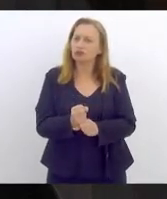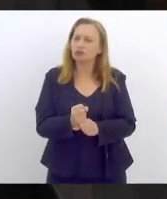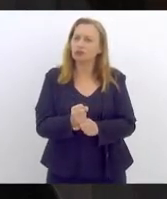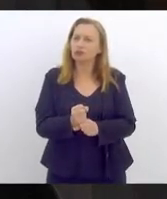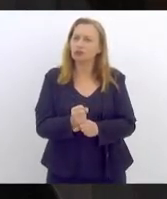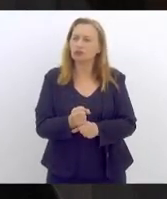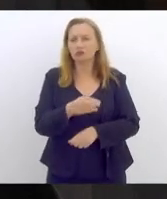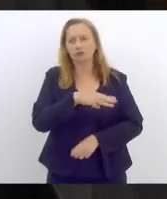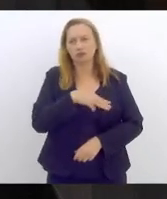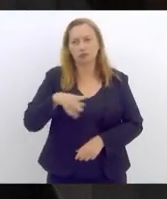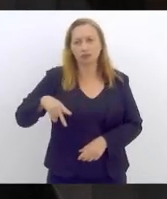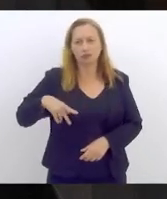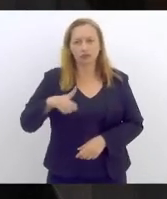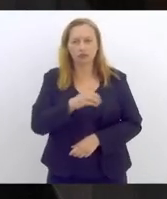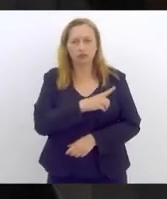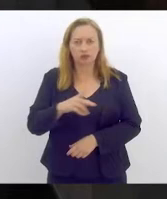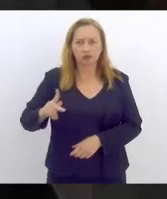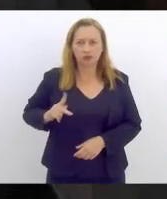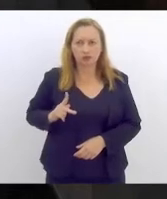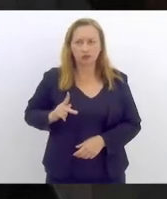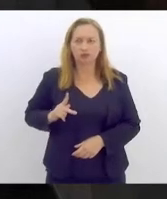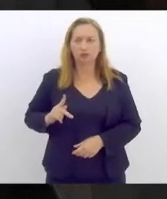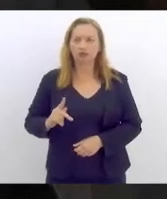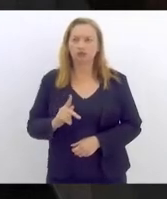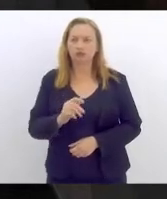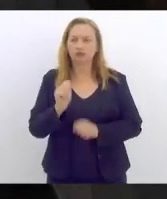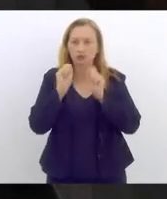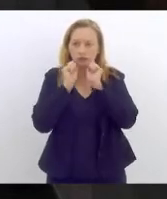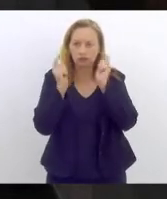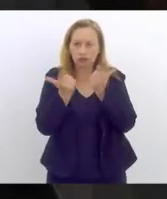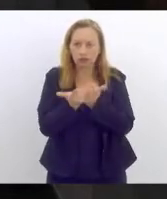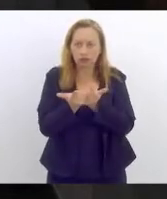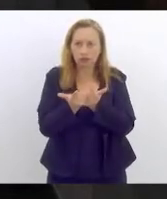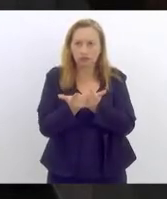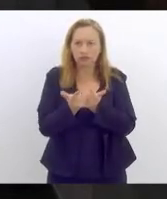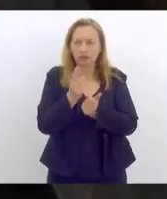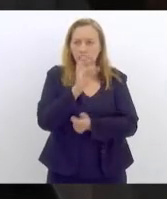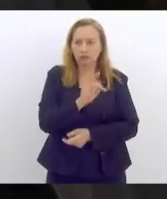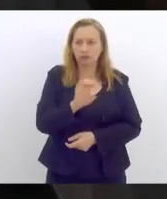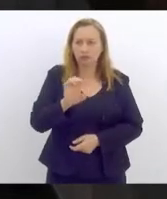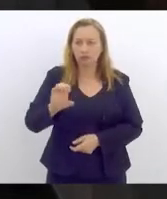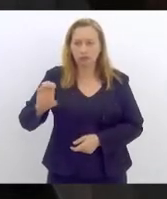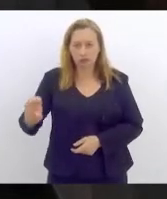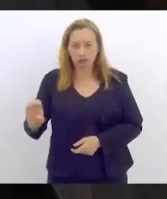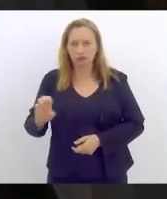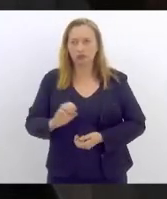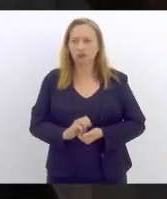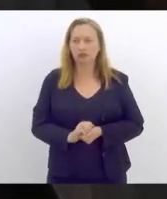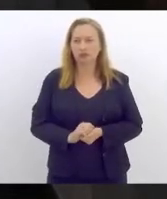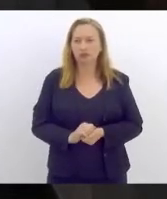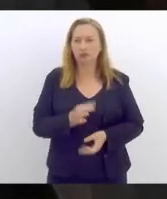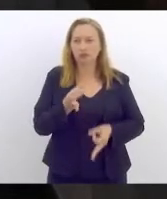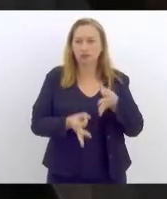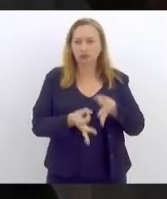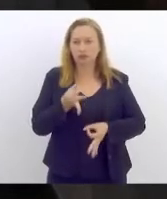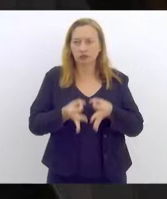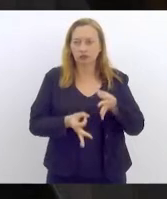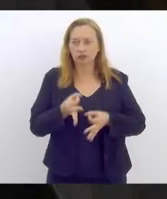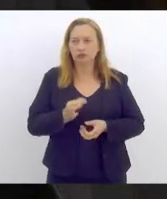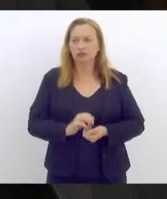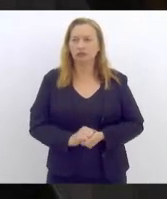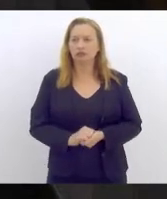Público defensoria alerj TCE e judiciário